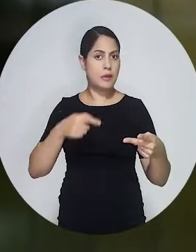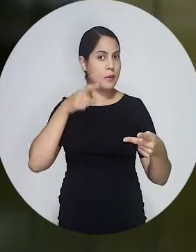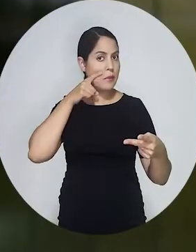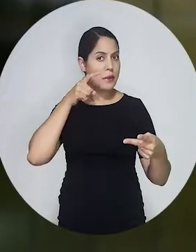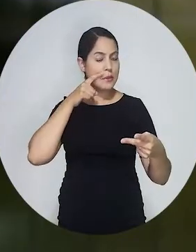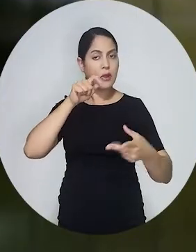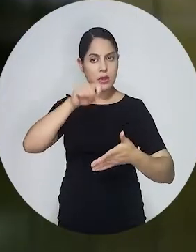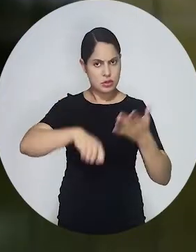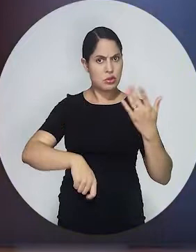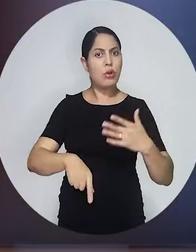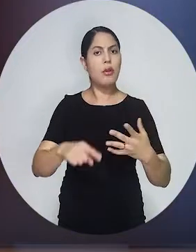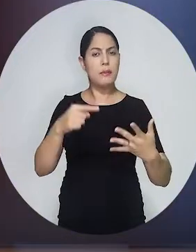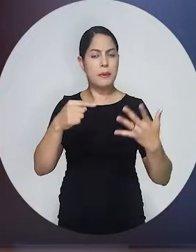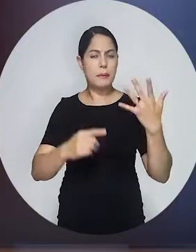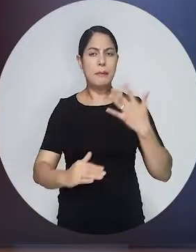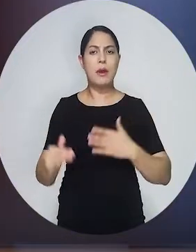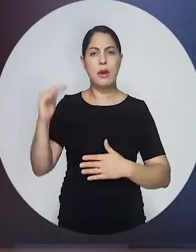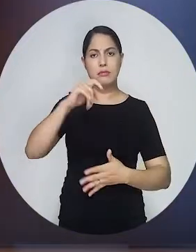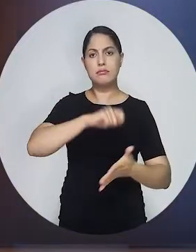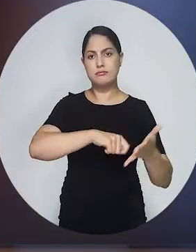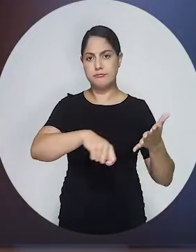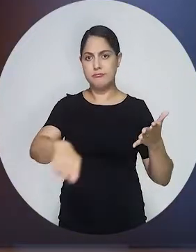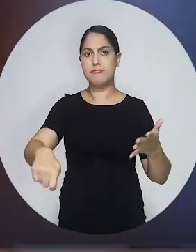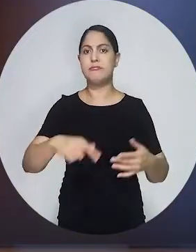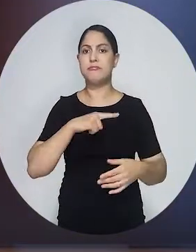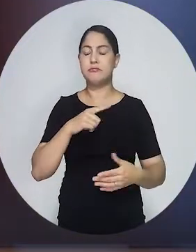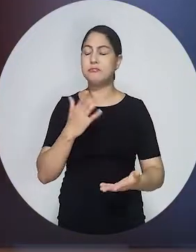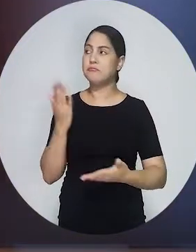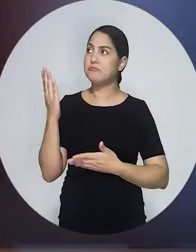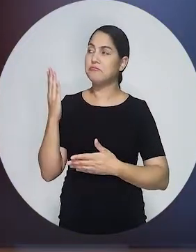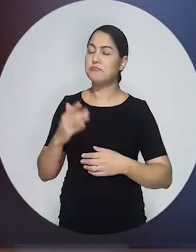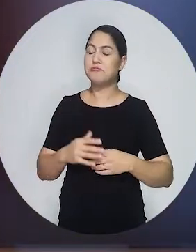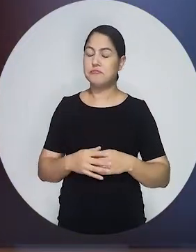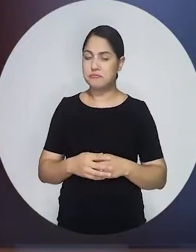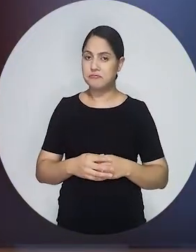outras autoridades. A cerimônia de hoje, a cerimônia de